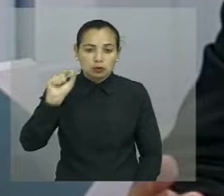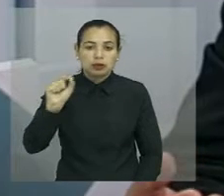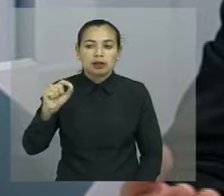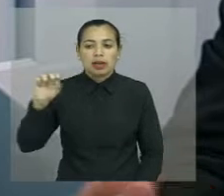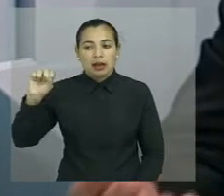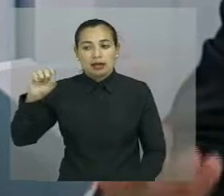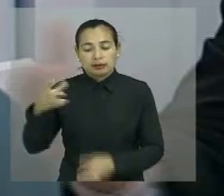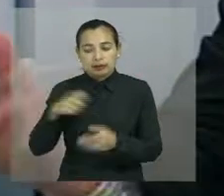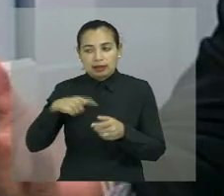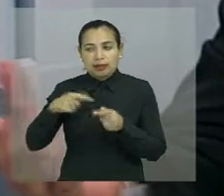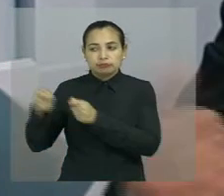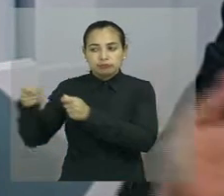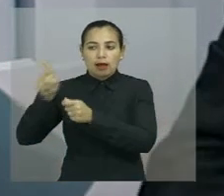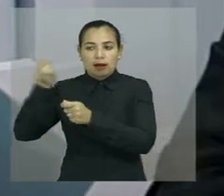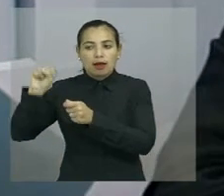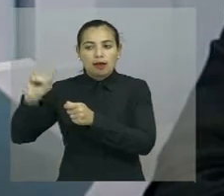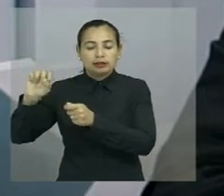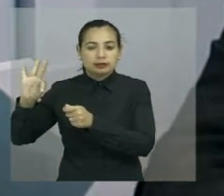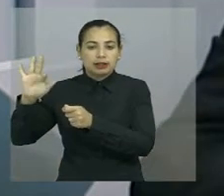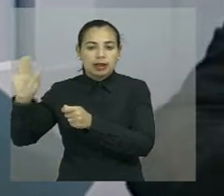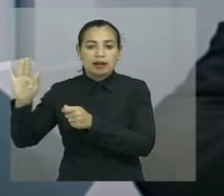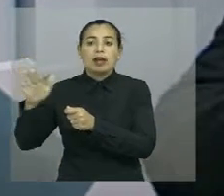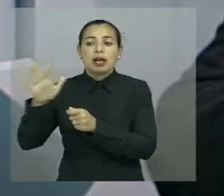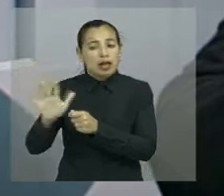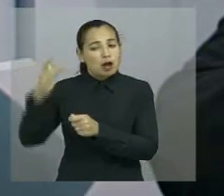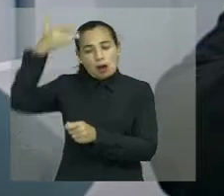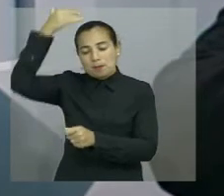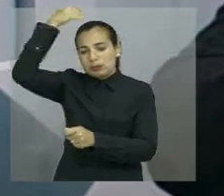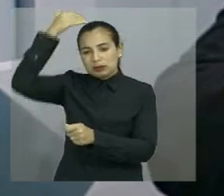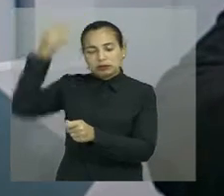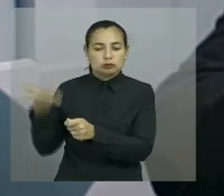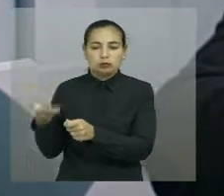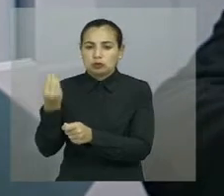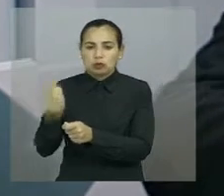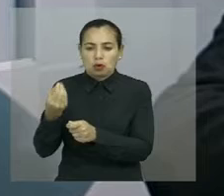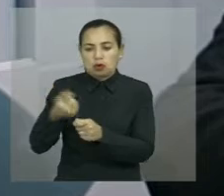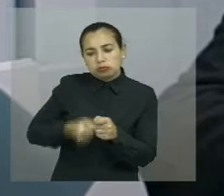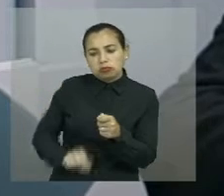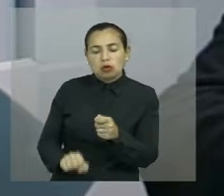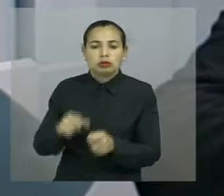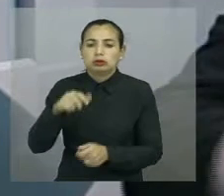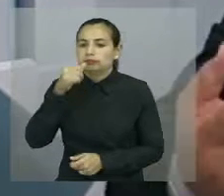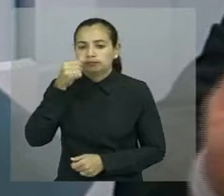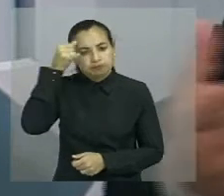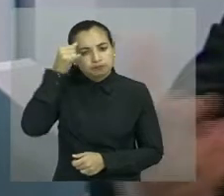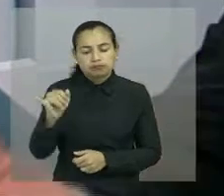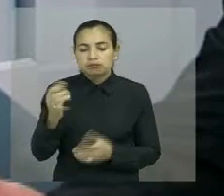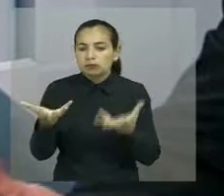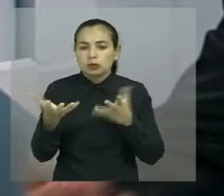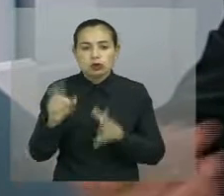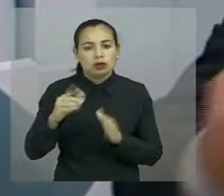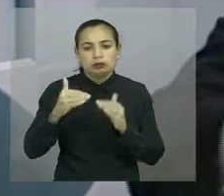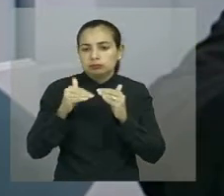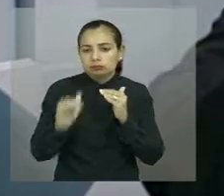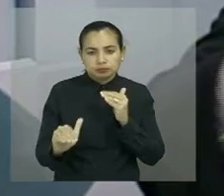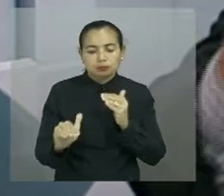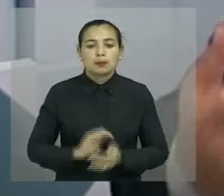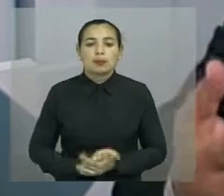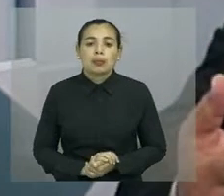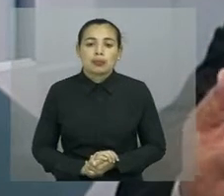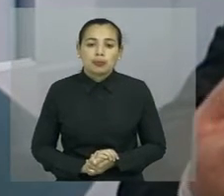este absurdo, né? Eu não sei se você sabe, mas inclusive nós temos um vereador, o vereador Paulo Martins. Eu digo isso porque ele fala